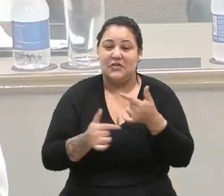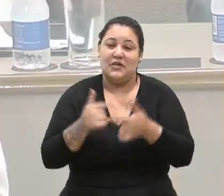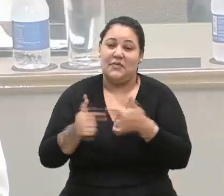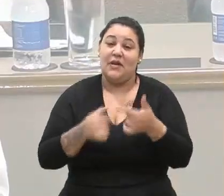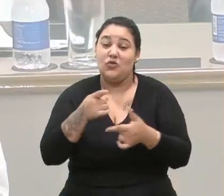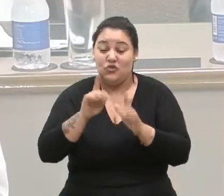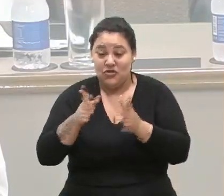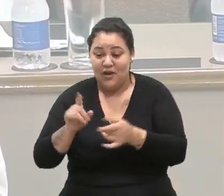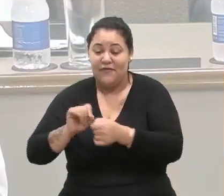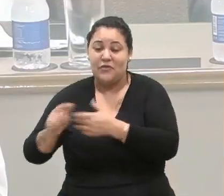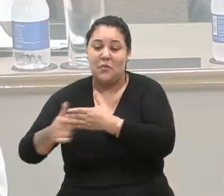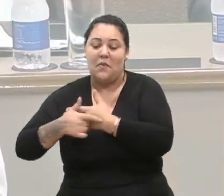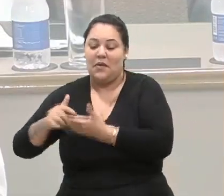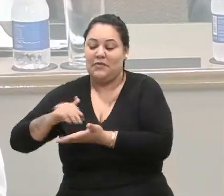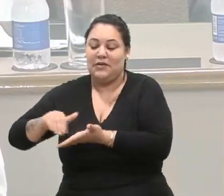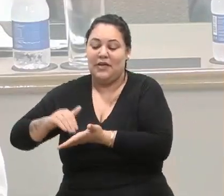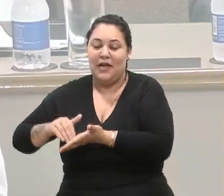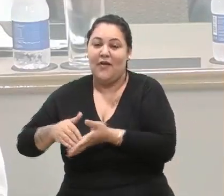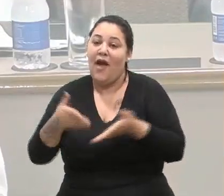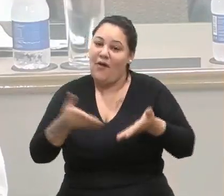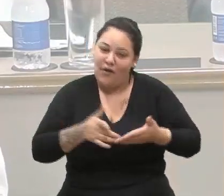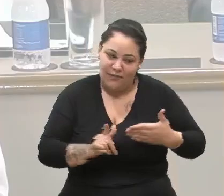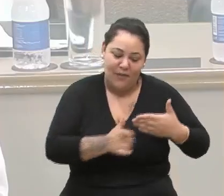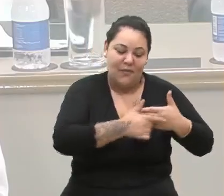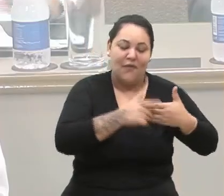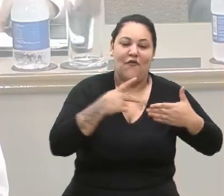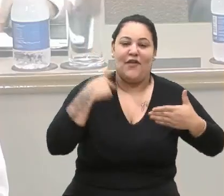secretário, irá desempenhar a função de vereador com